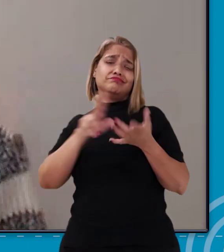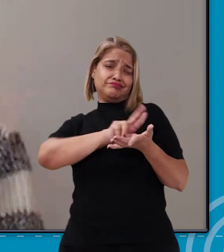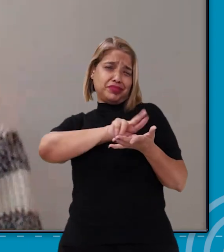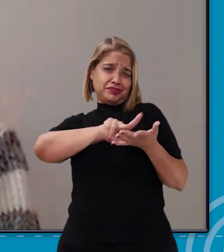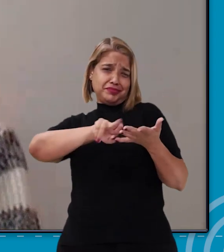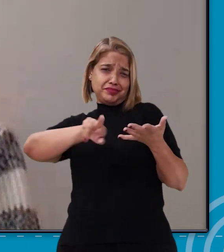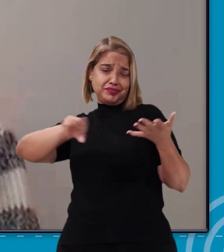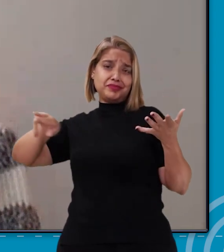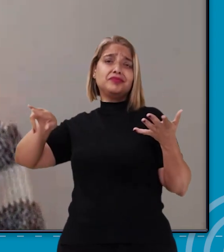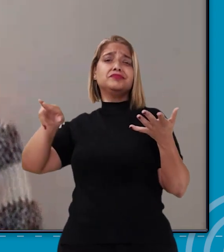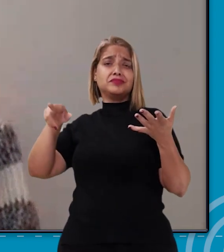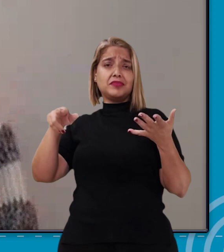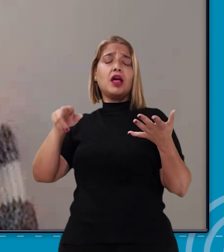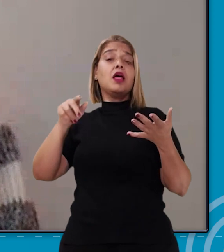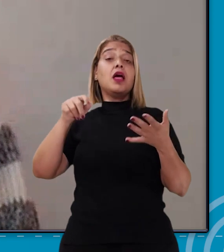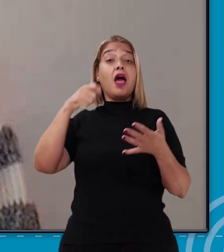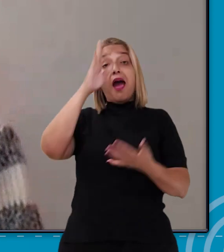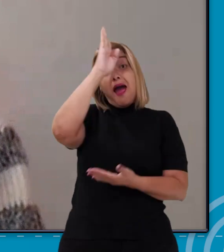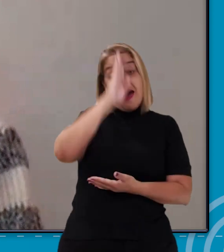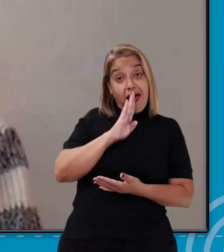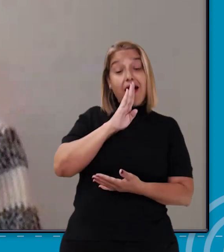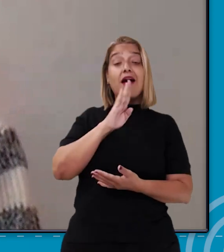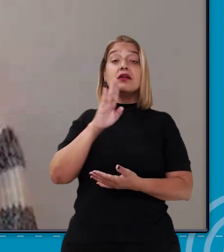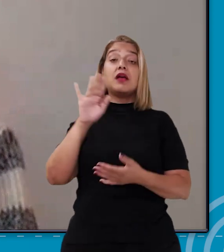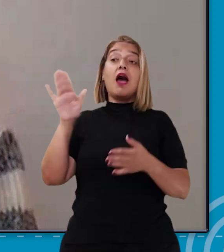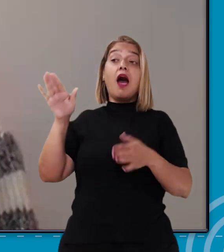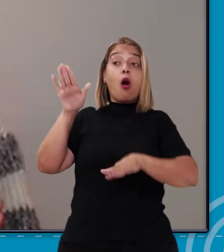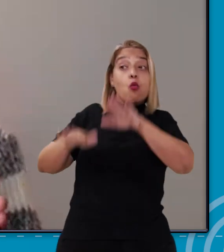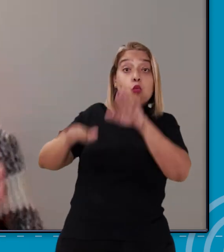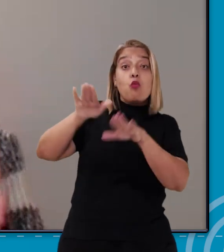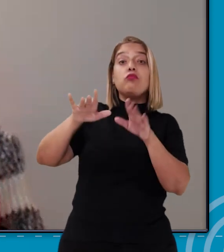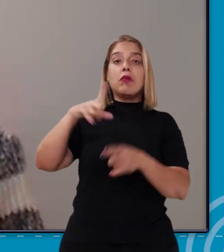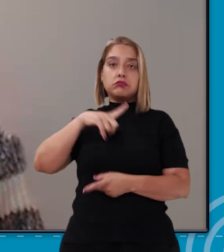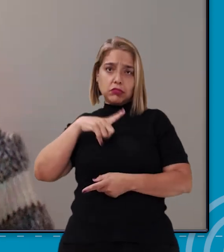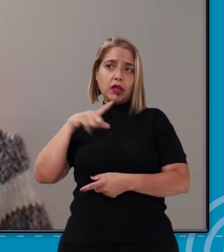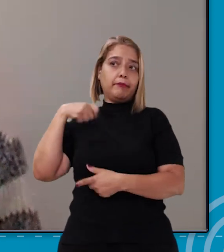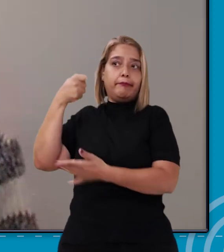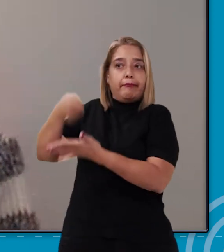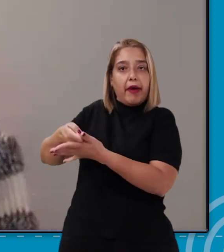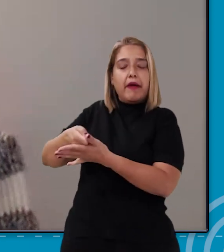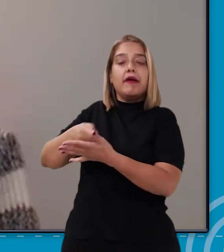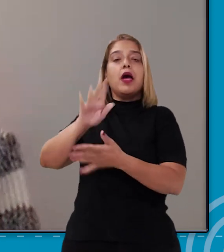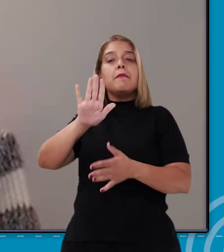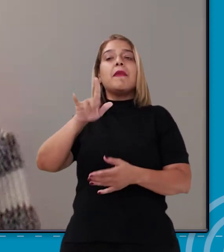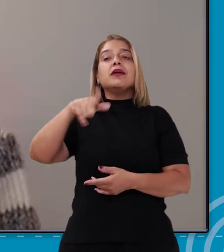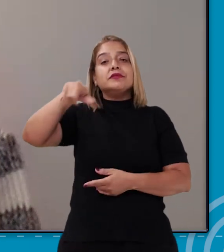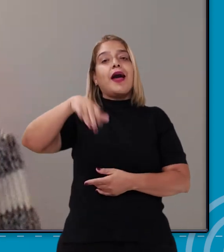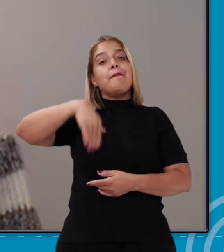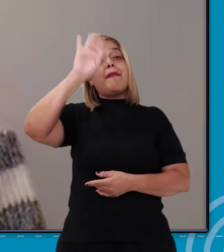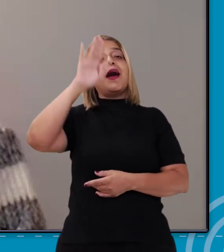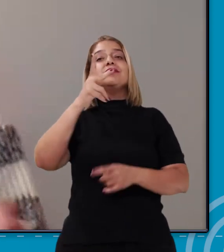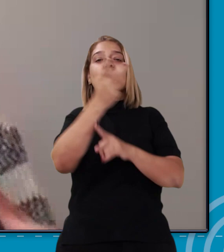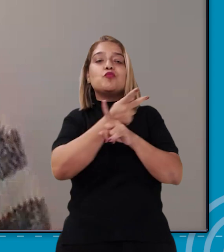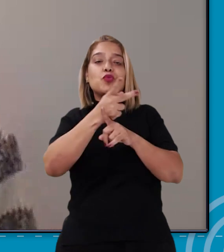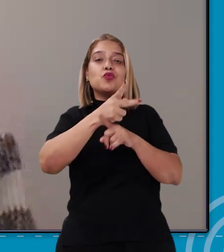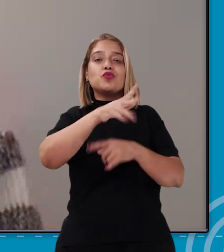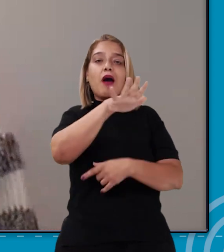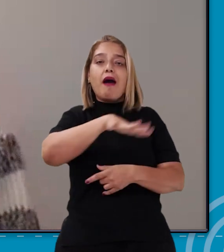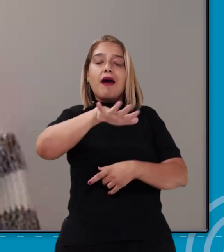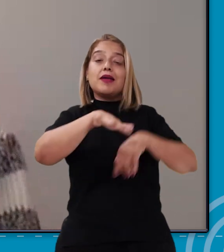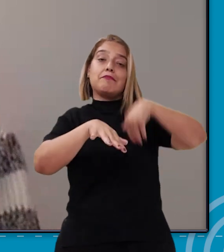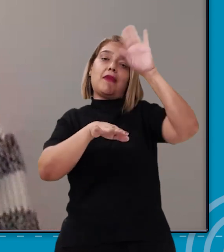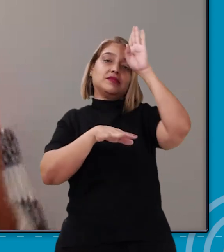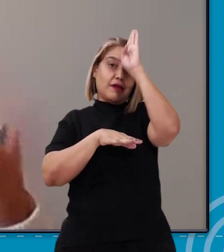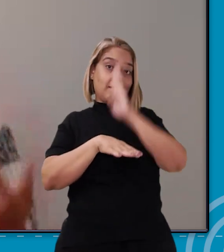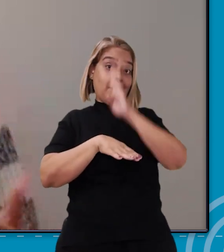os dispositivos móveis, apesar de muitas serem pagas, então a gente precisa procurar aquelas que têm uma área